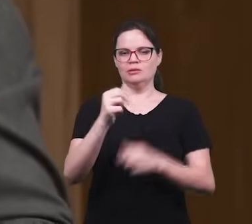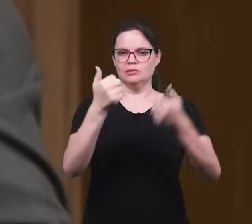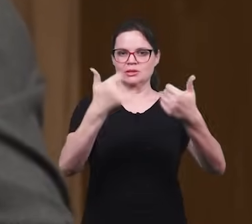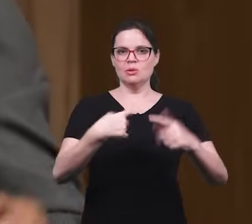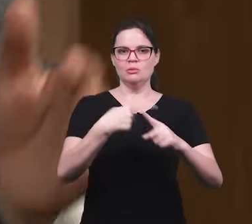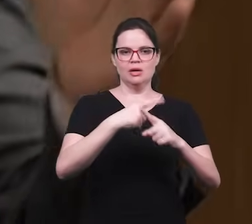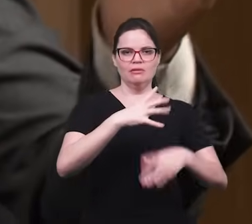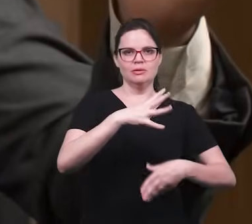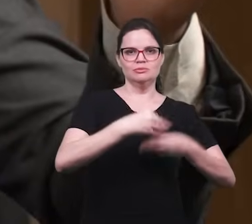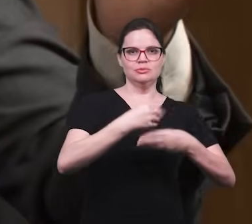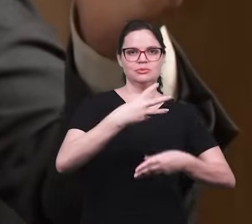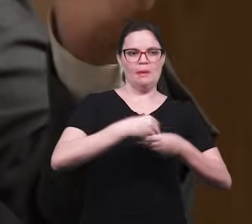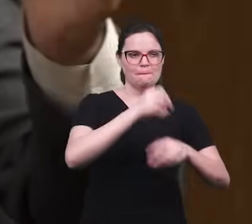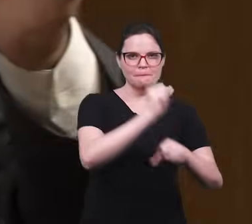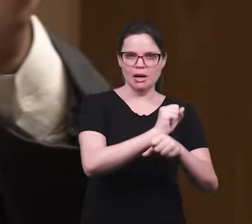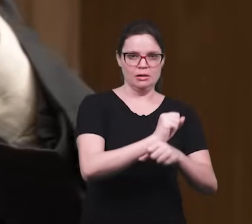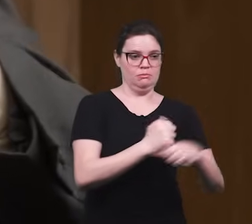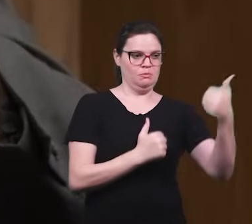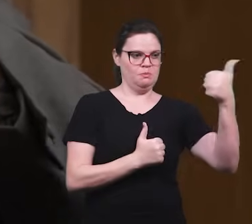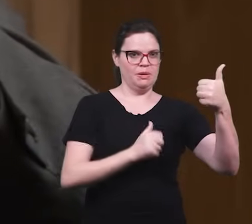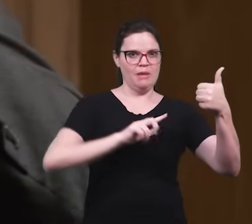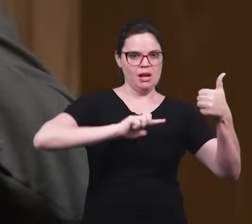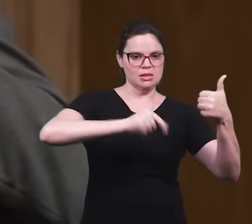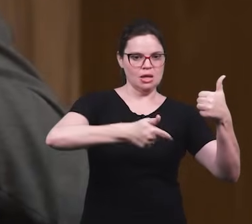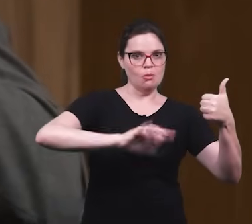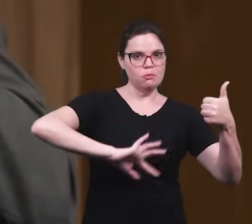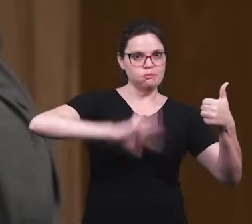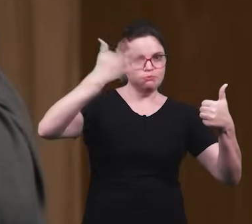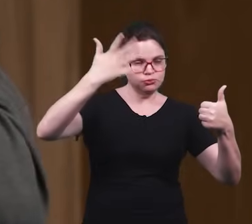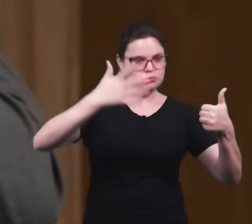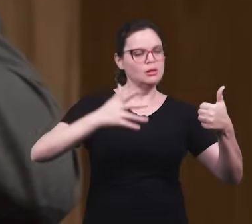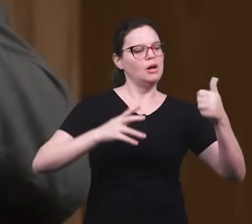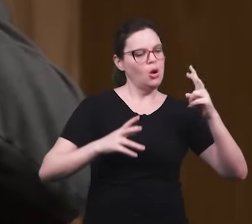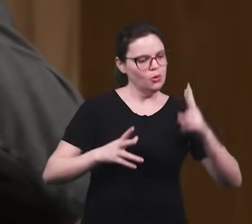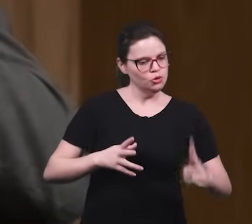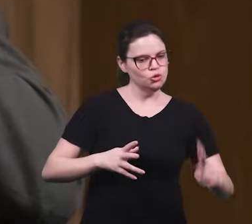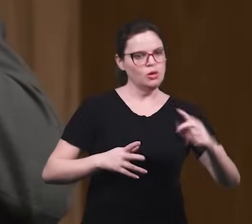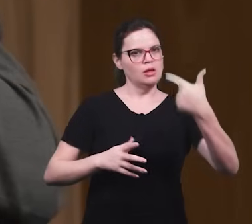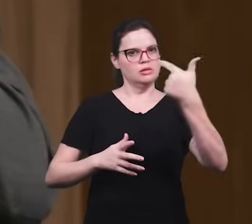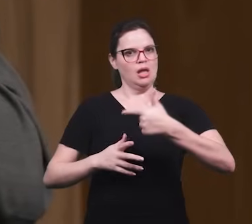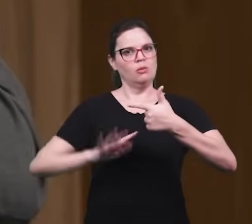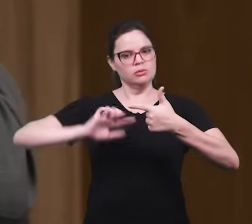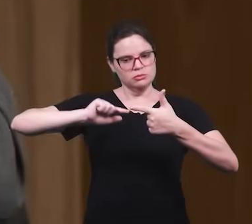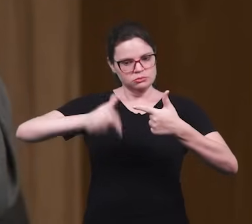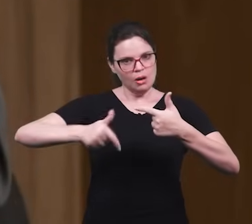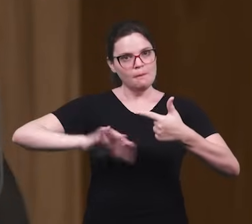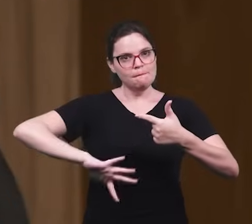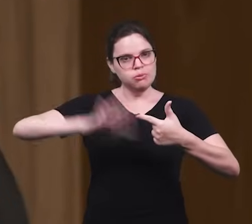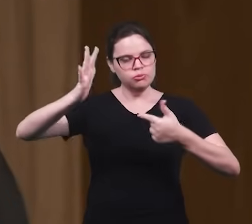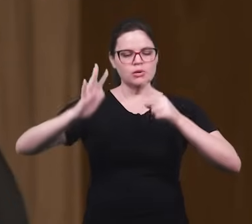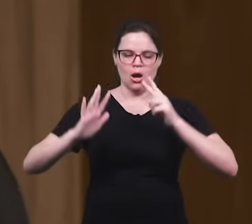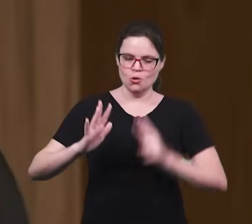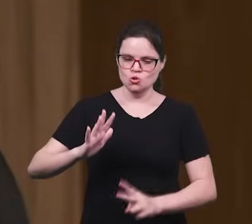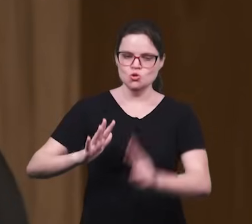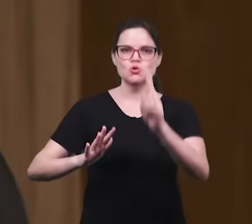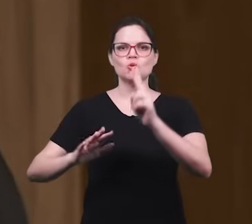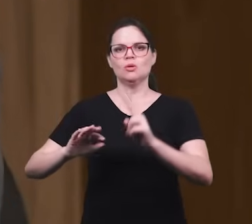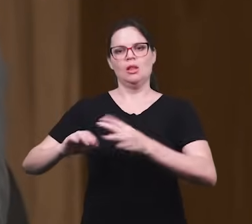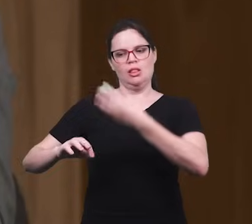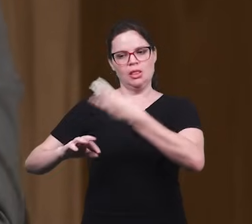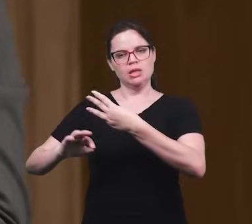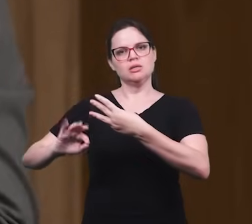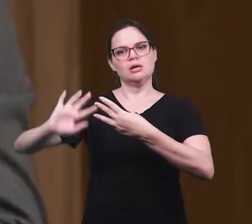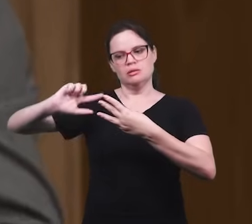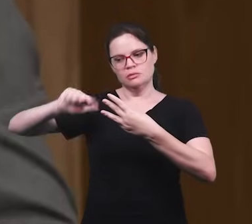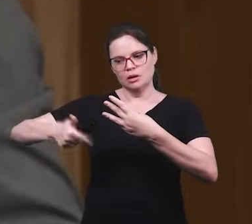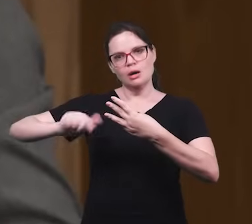se acumulando. A primeira trombeta tocou, mas ela continua tocando, a segunda ela tocou e continua tocando, a terceira,